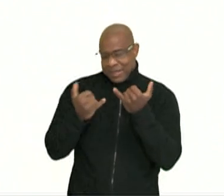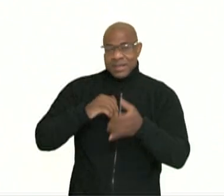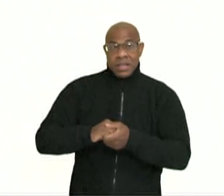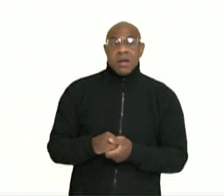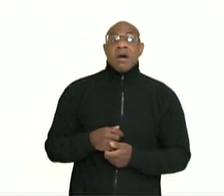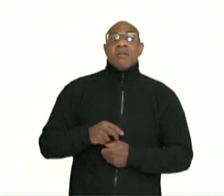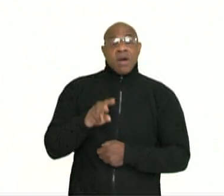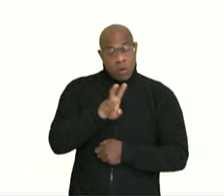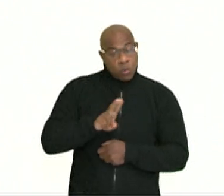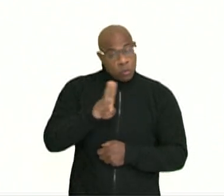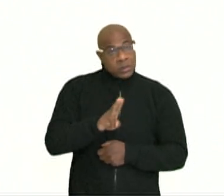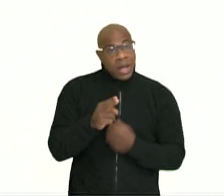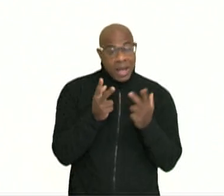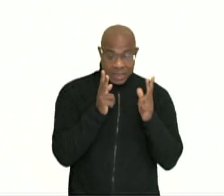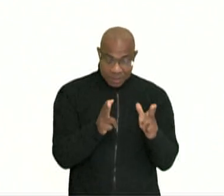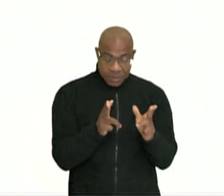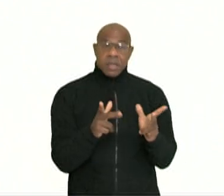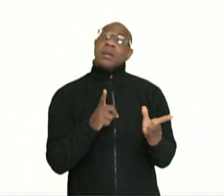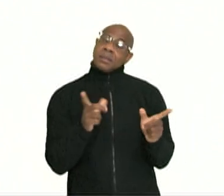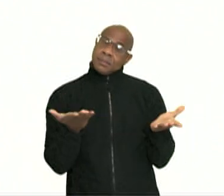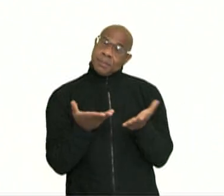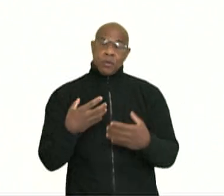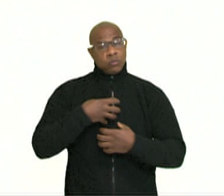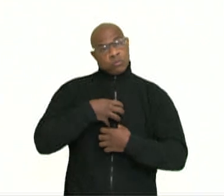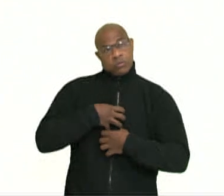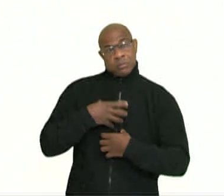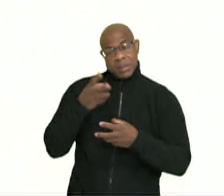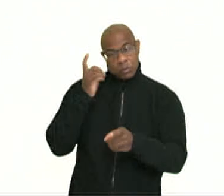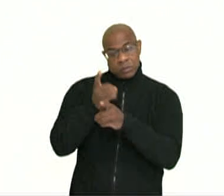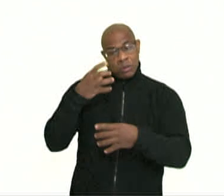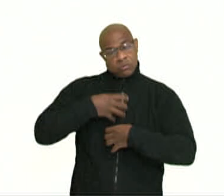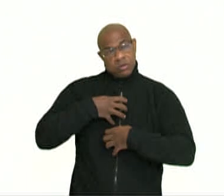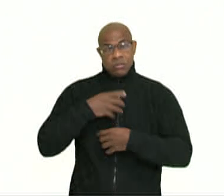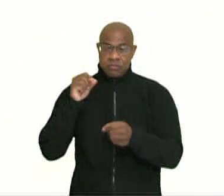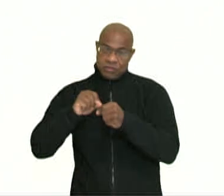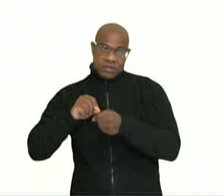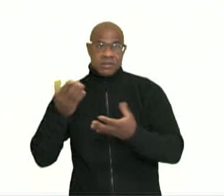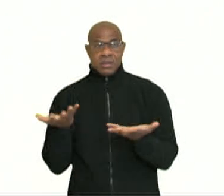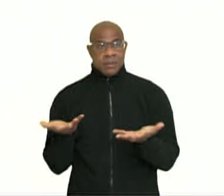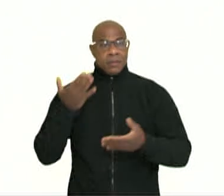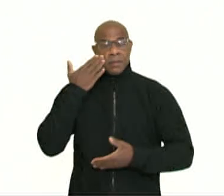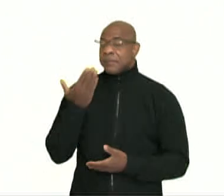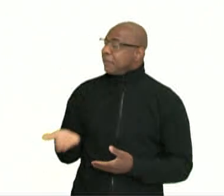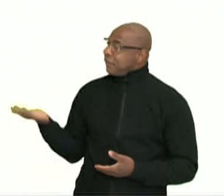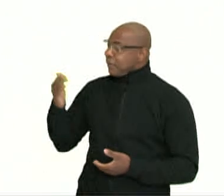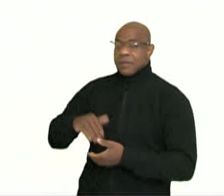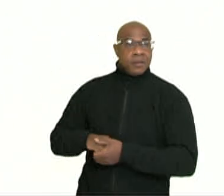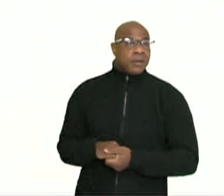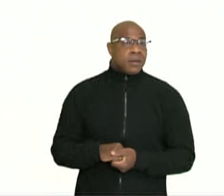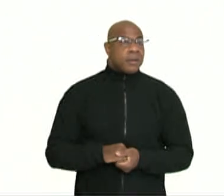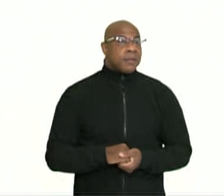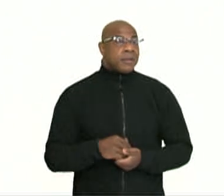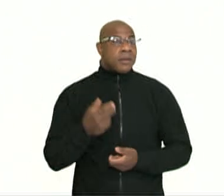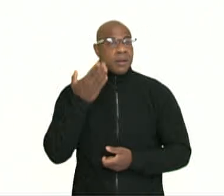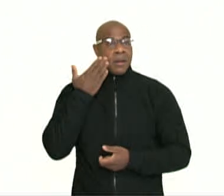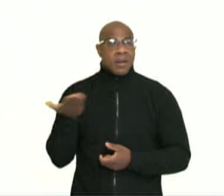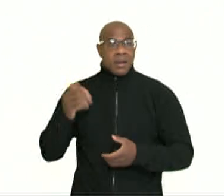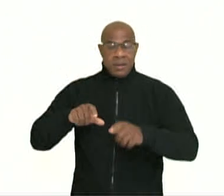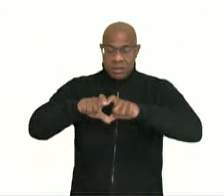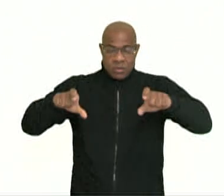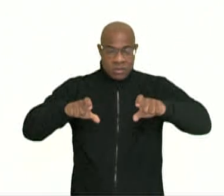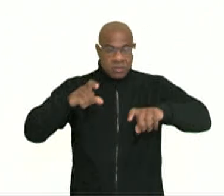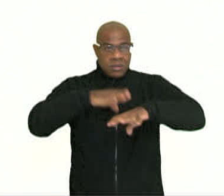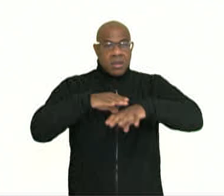essa semelhança para poder encontrar uma forma de resolver, tá bom? Então, olha lá. A equação biquadrada é